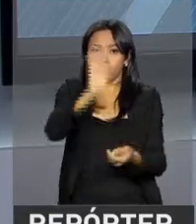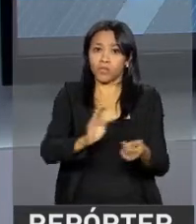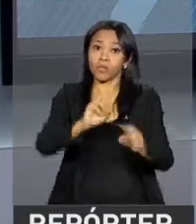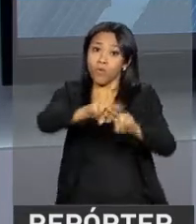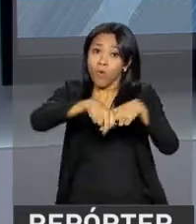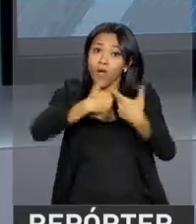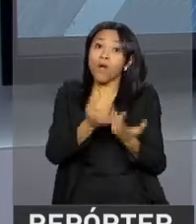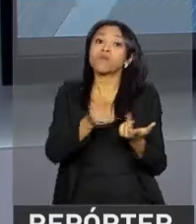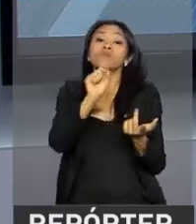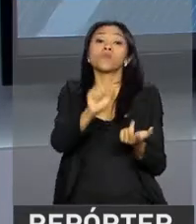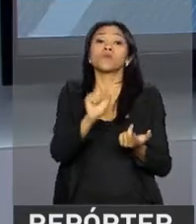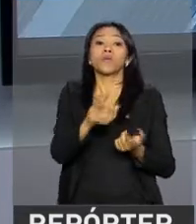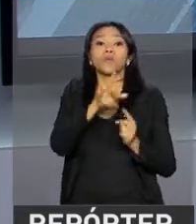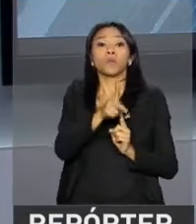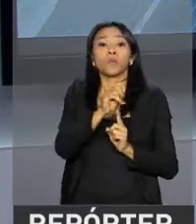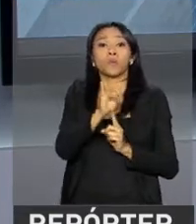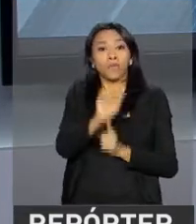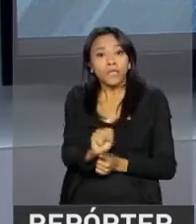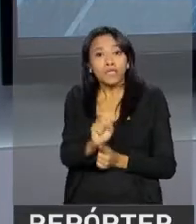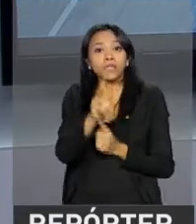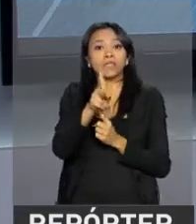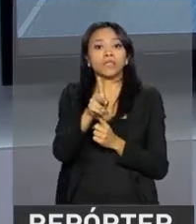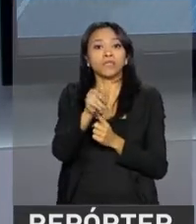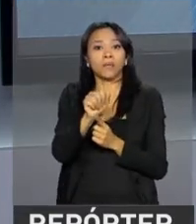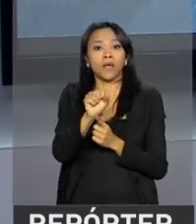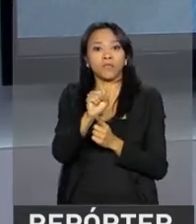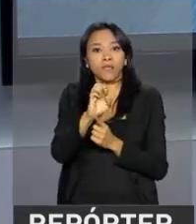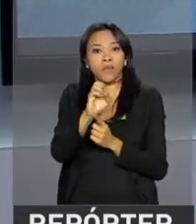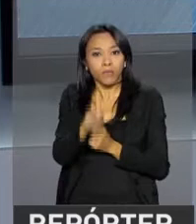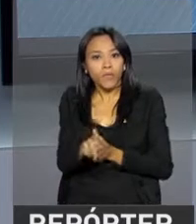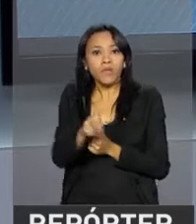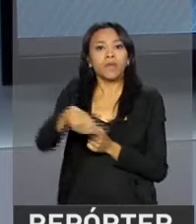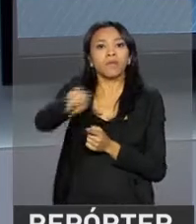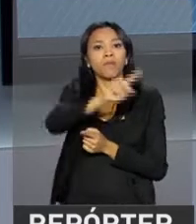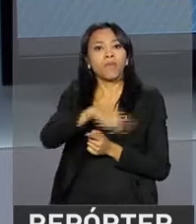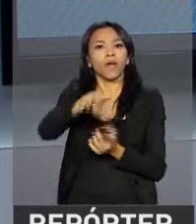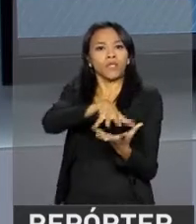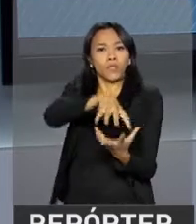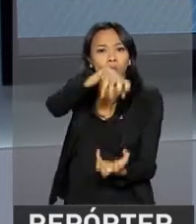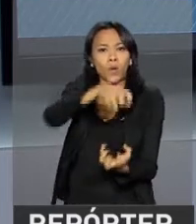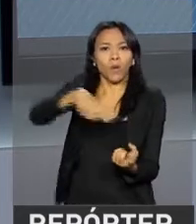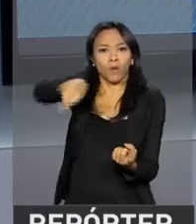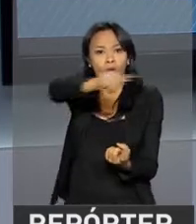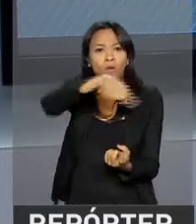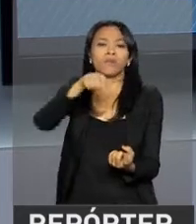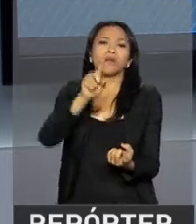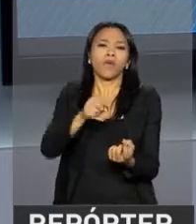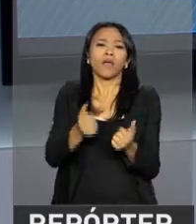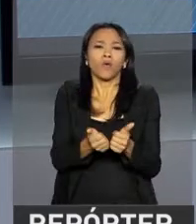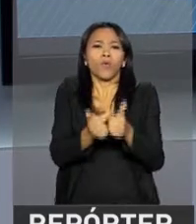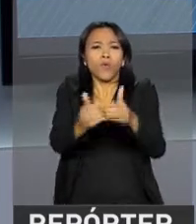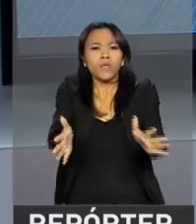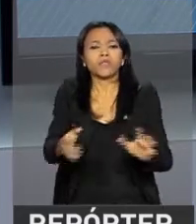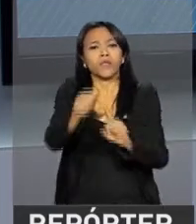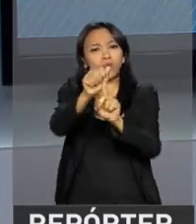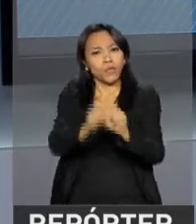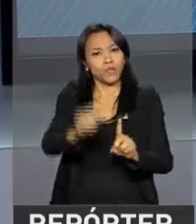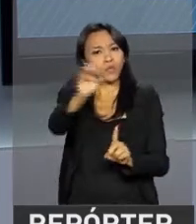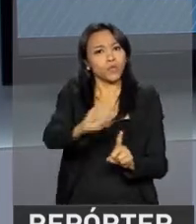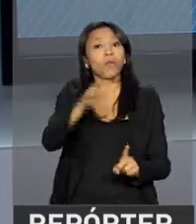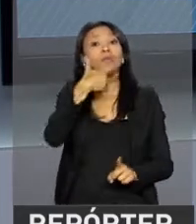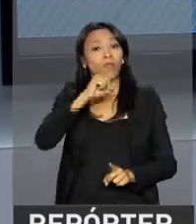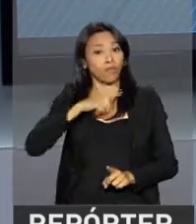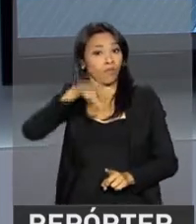dos recursos do fundo pis pasep para cotistas idosos os valores estarão disponíveis a partir de outubro mas quem tem